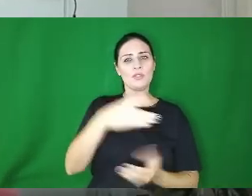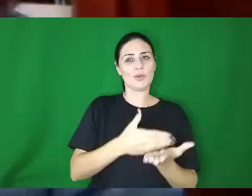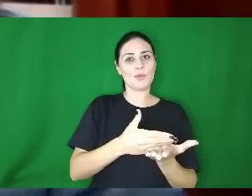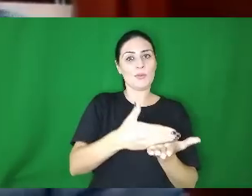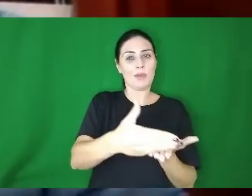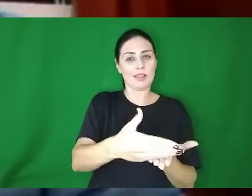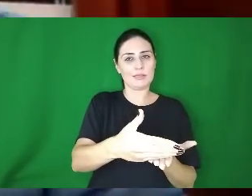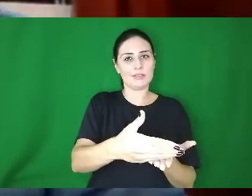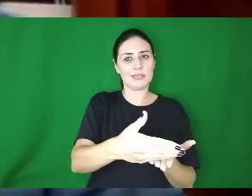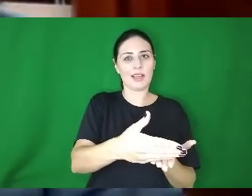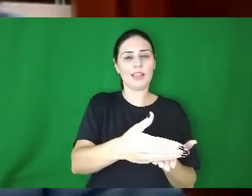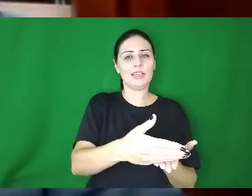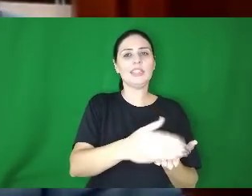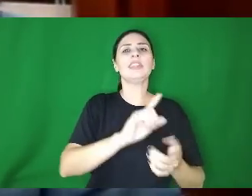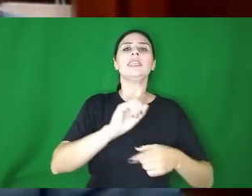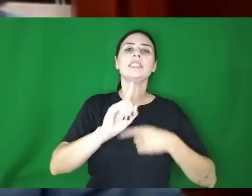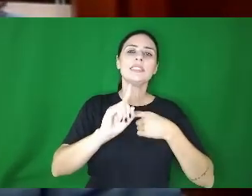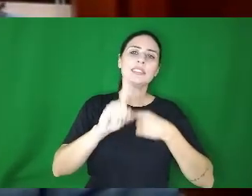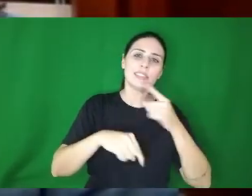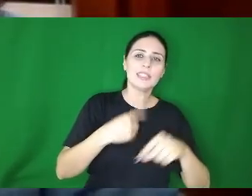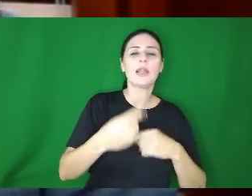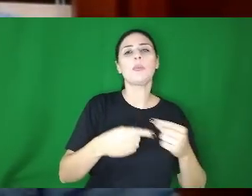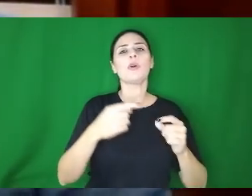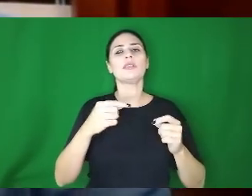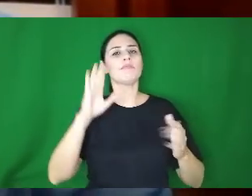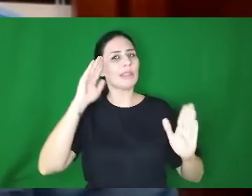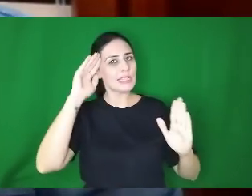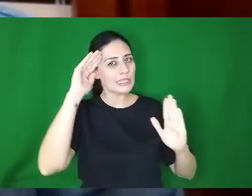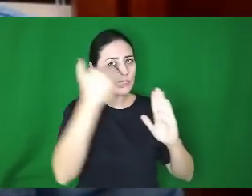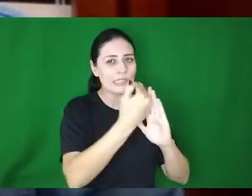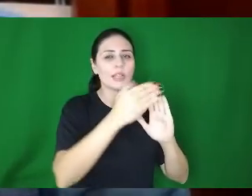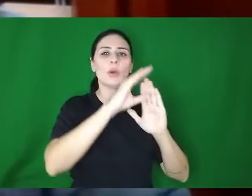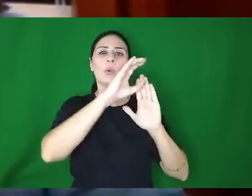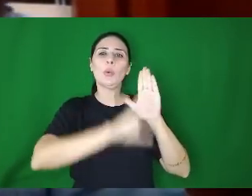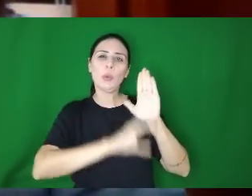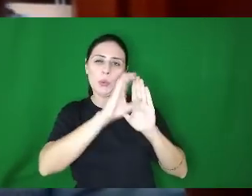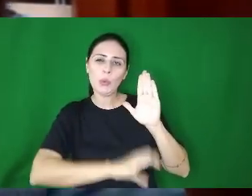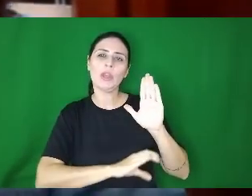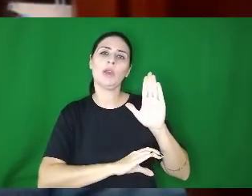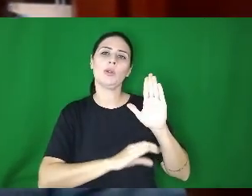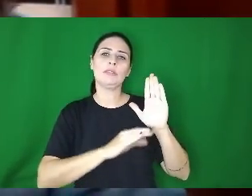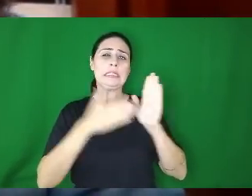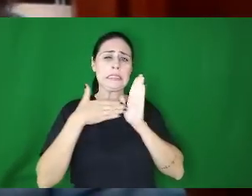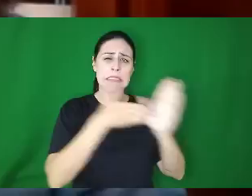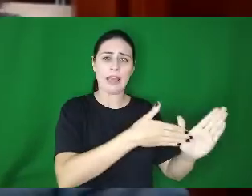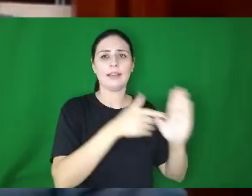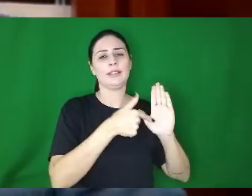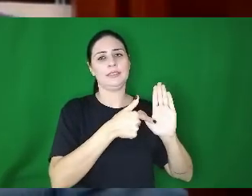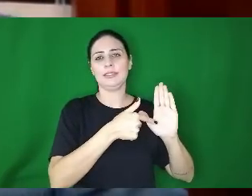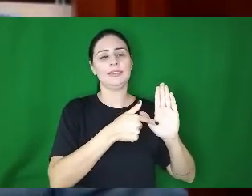Bom, eu penso assim, que a avaliação, né, bom, primeiro porque é fundamental, né, como eu disse, a gente